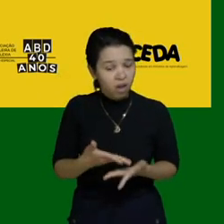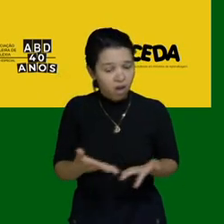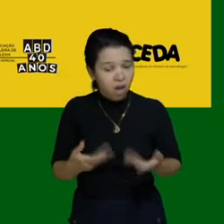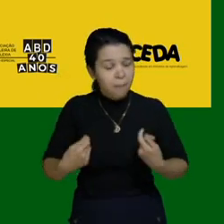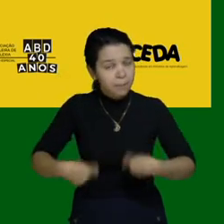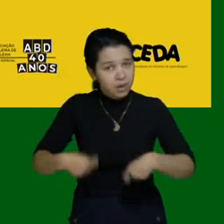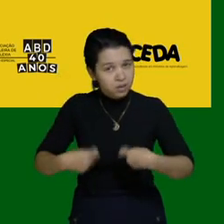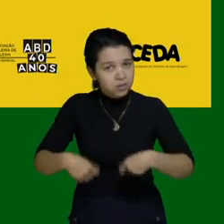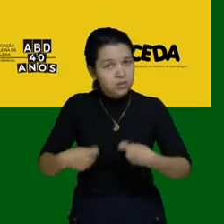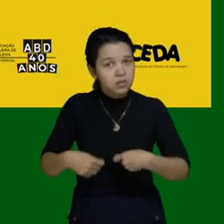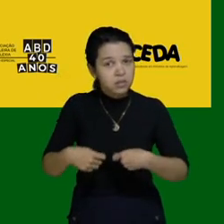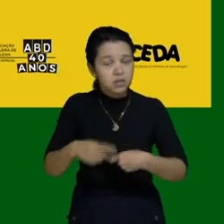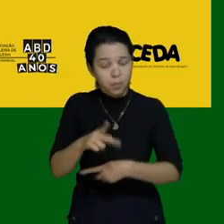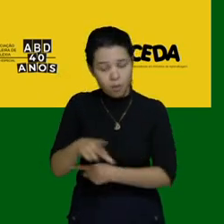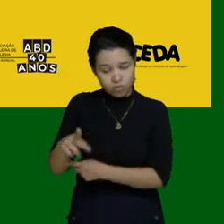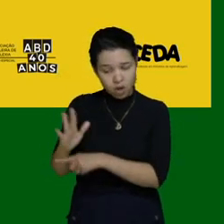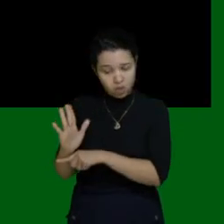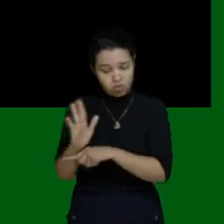ajuda dos